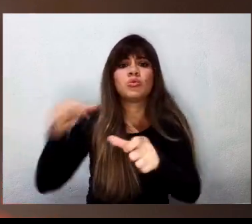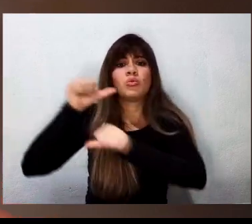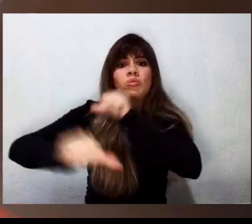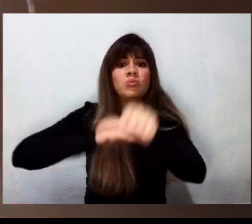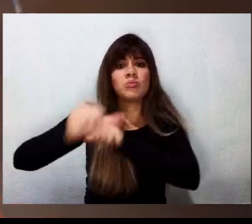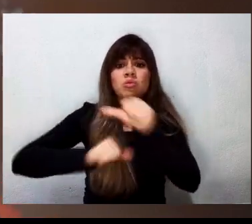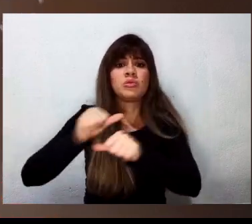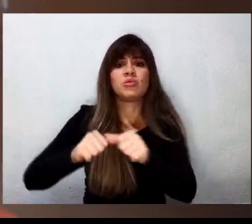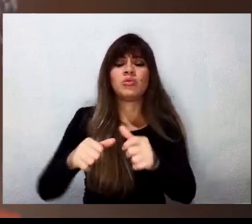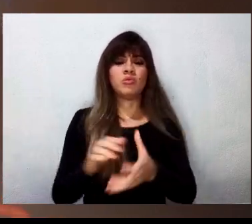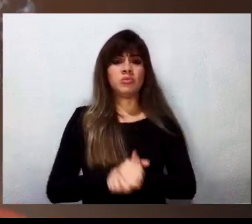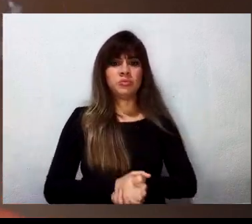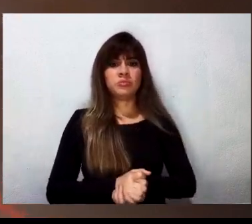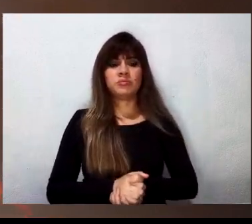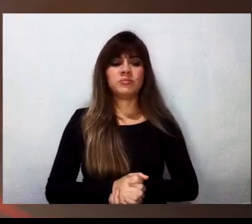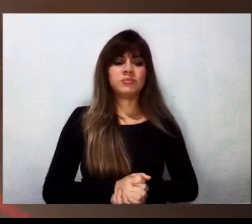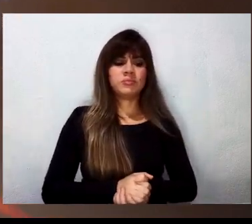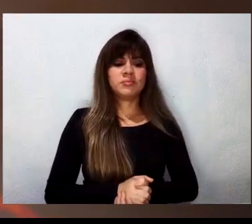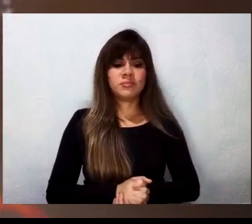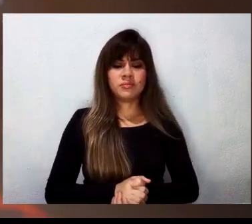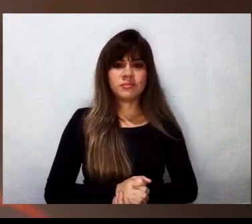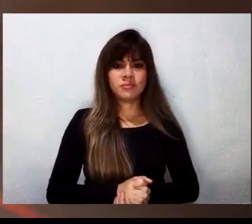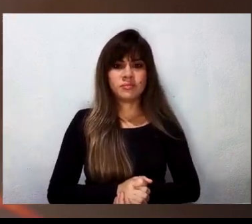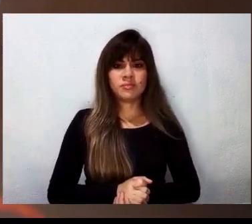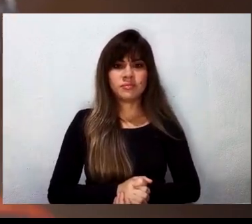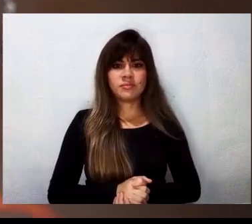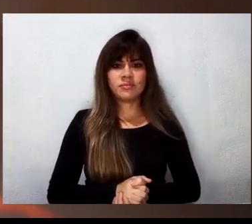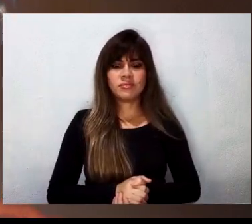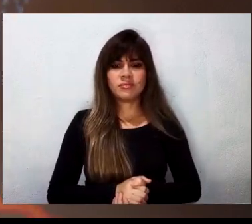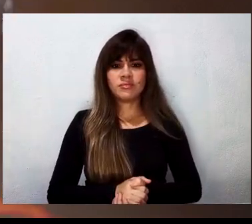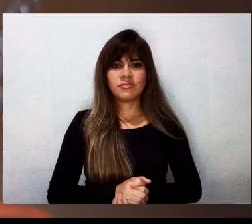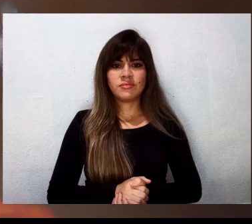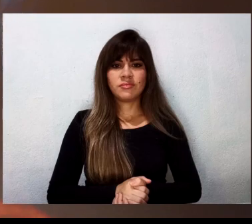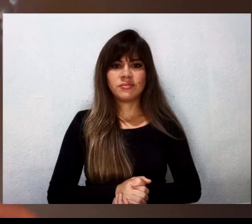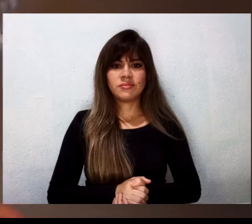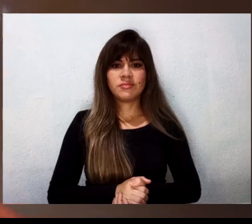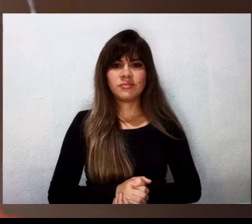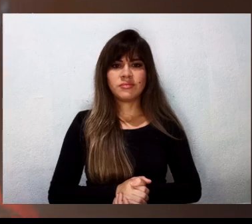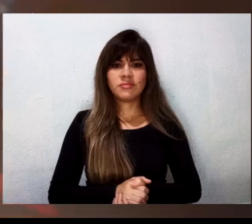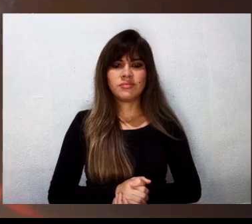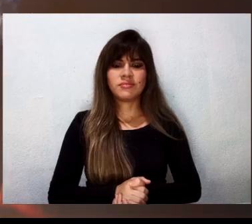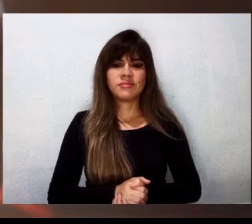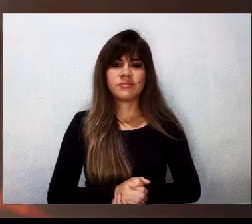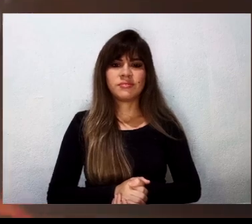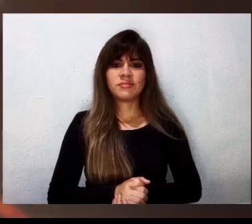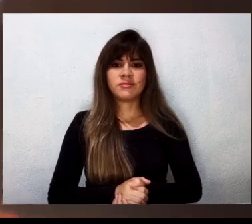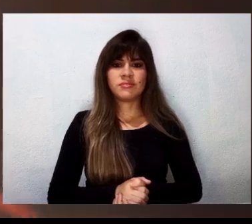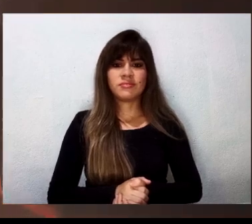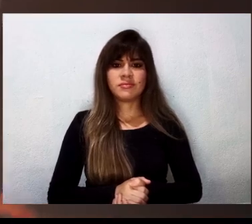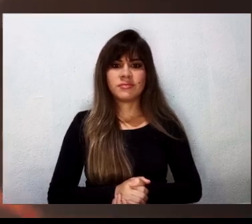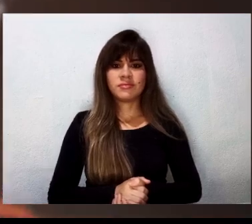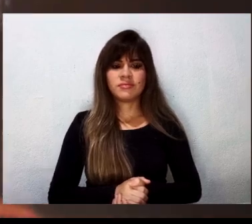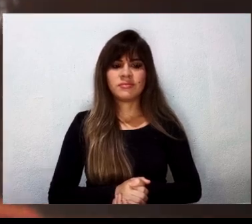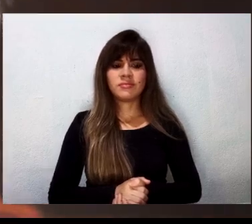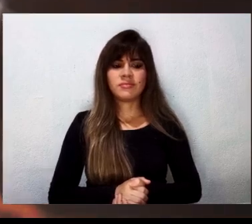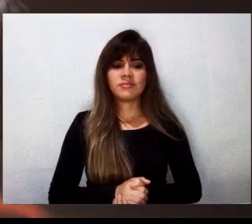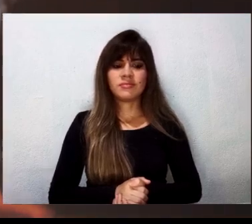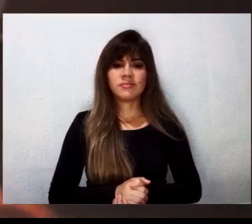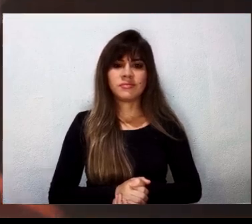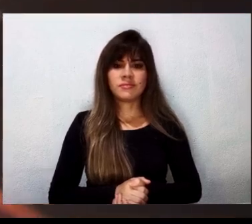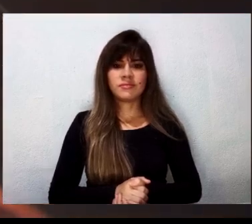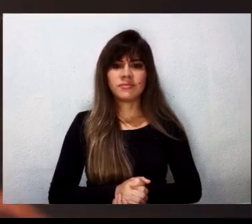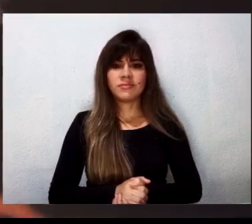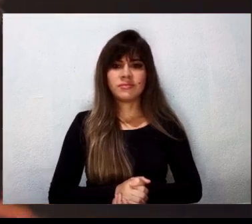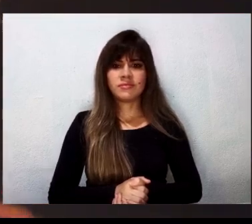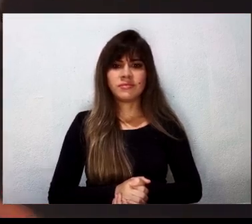filme, estava numa cena que o homem jogava suas roupas. Tu sem chorava, eu sei que a tua alma enfoca, mas você te fala, cuidado que você é aço. Não importa o calendário